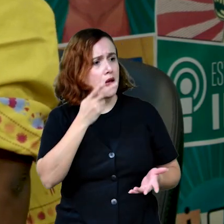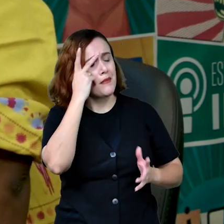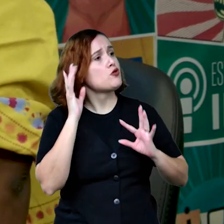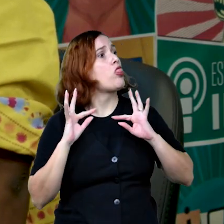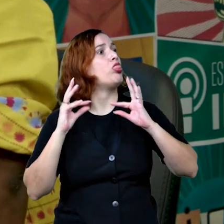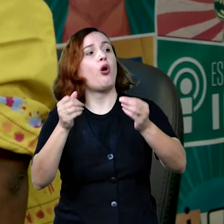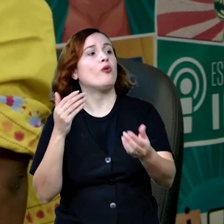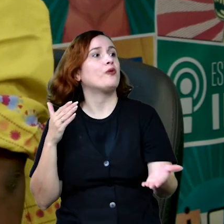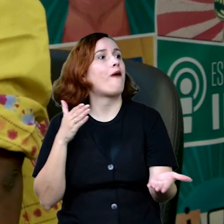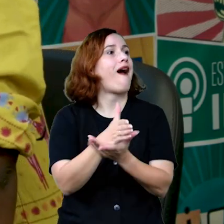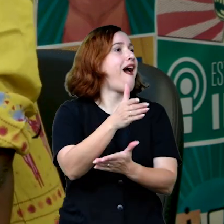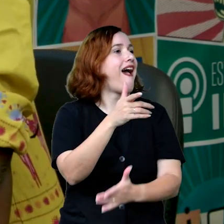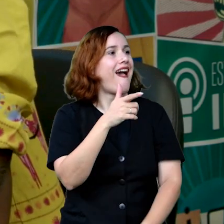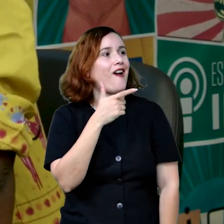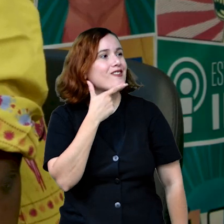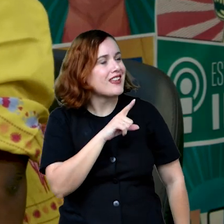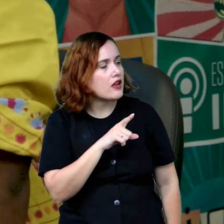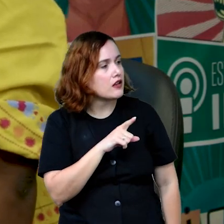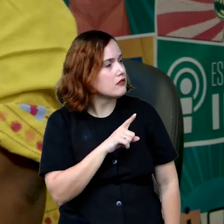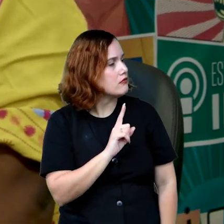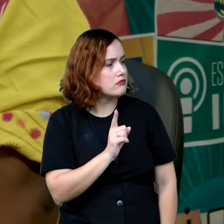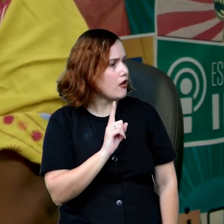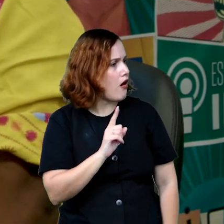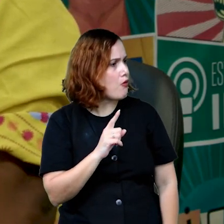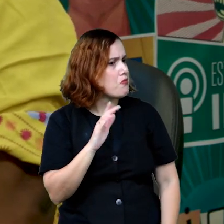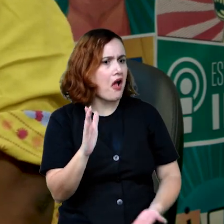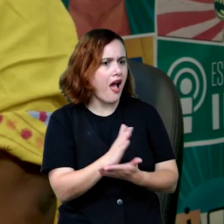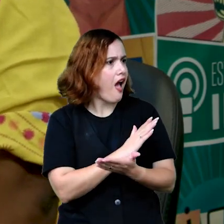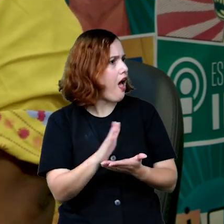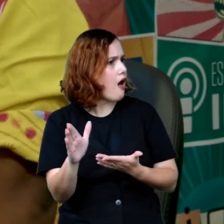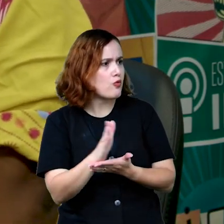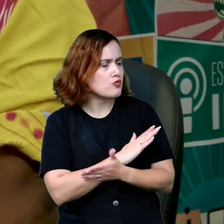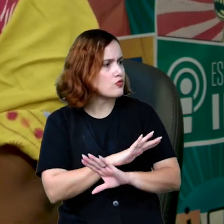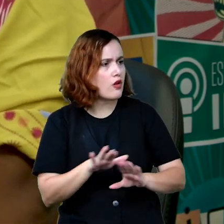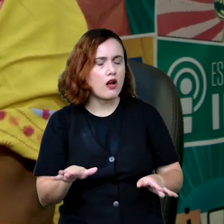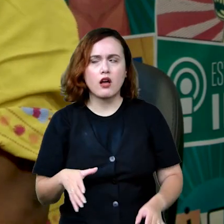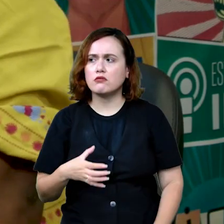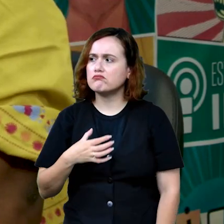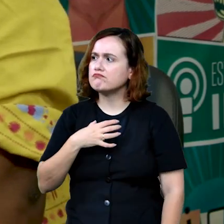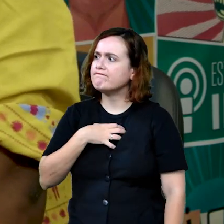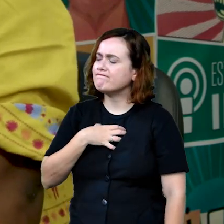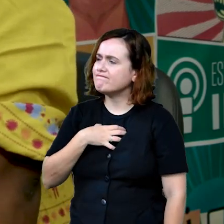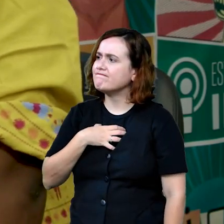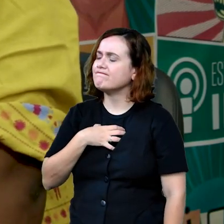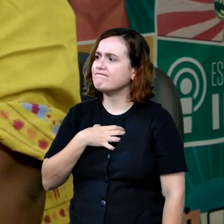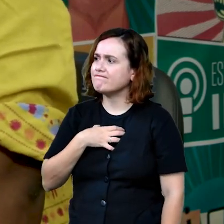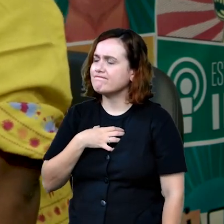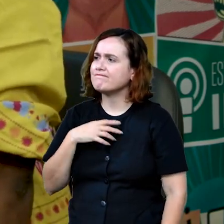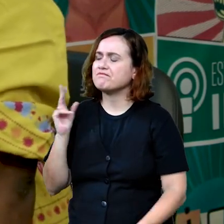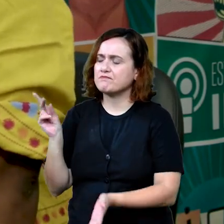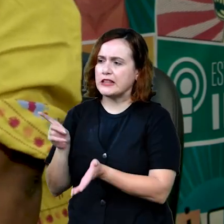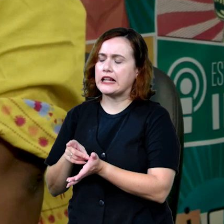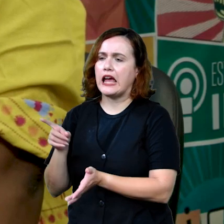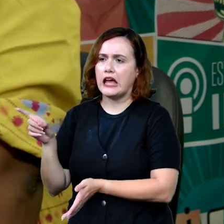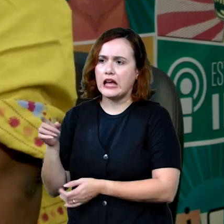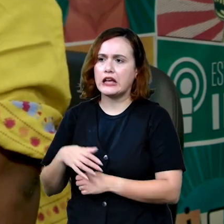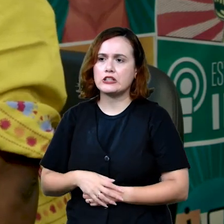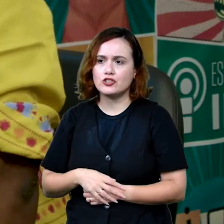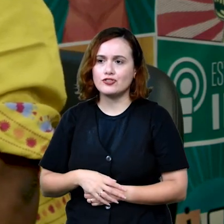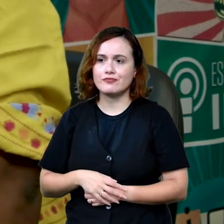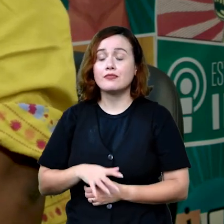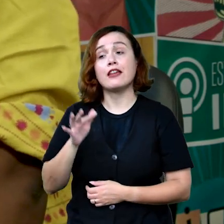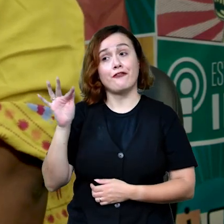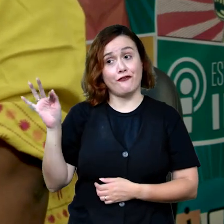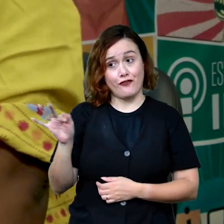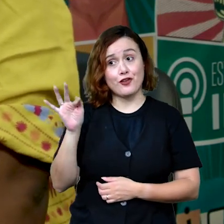é isso, nem todo mundo vai entrar, eu não entrei, e eu vou fazer meu jornalismo aqui feliz da vida, fiz aquilo, fiz boas amizades, fiz bons